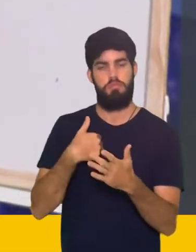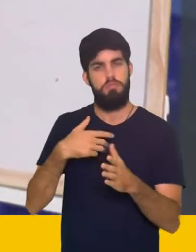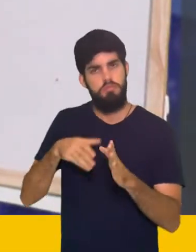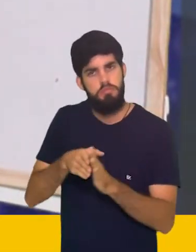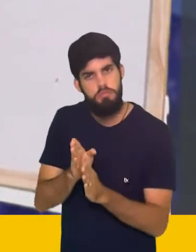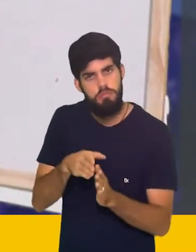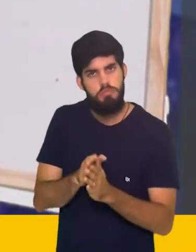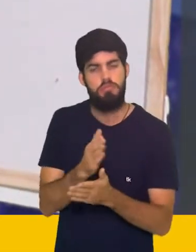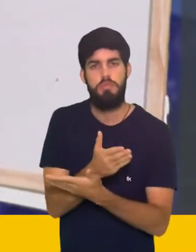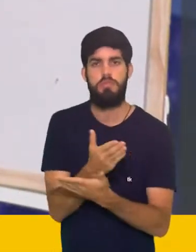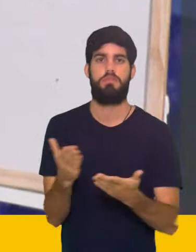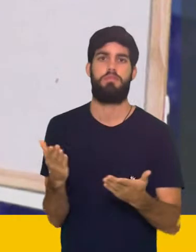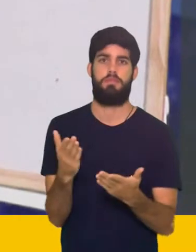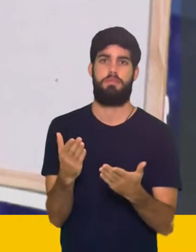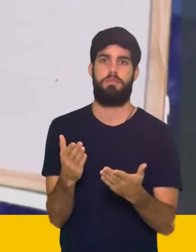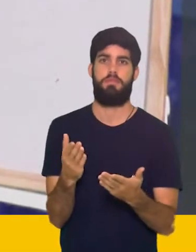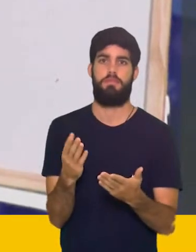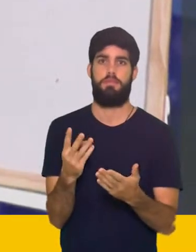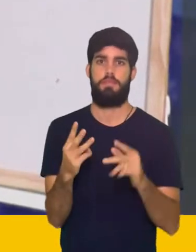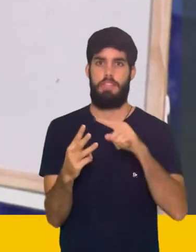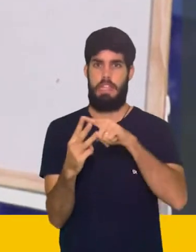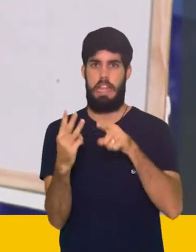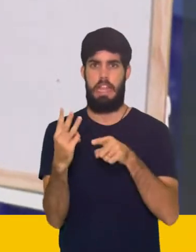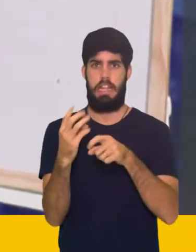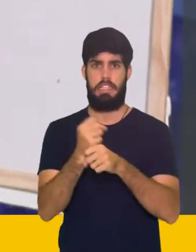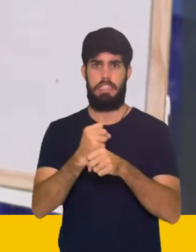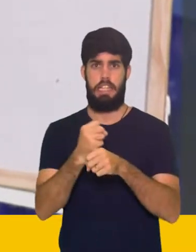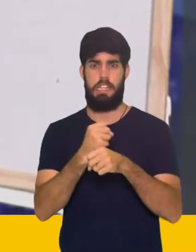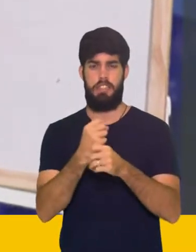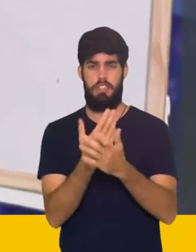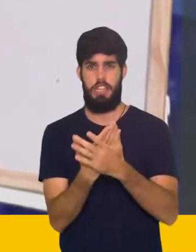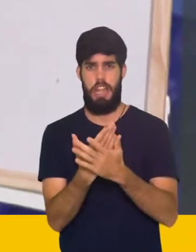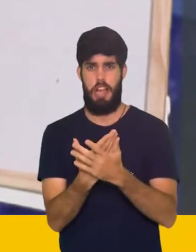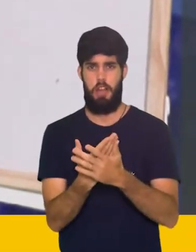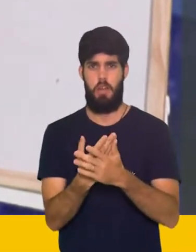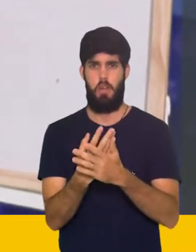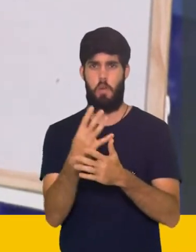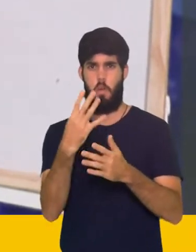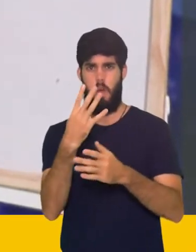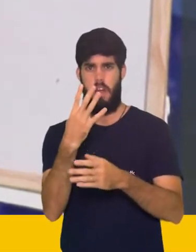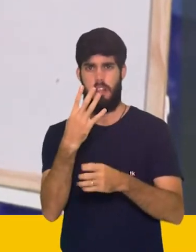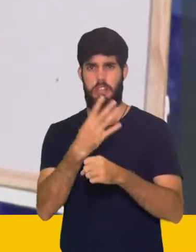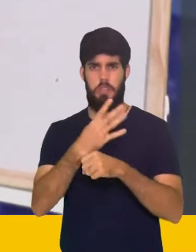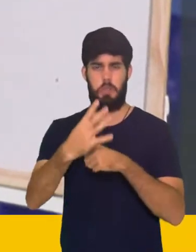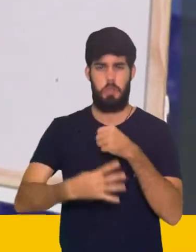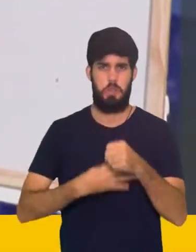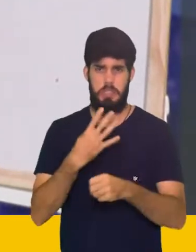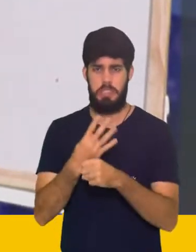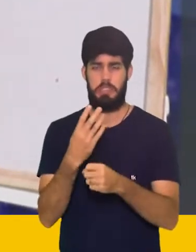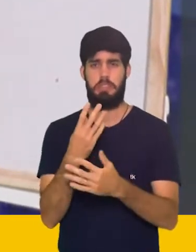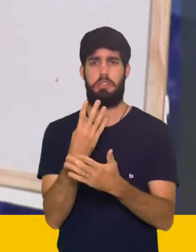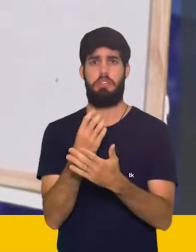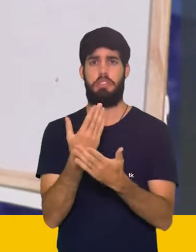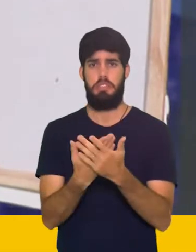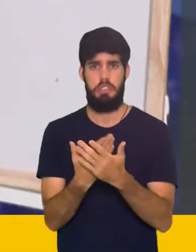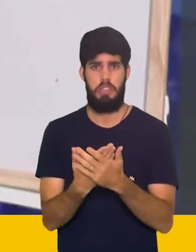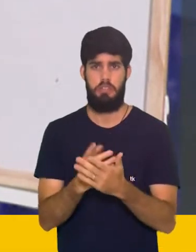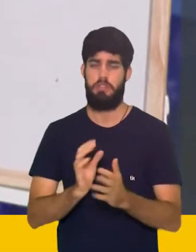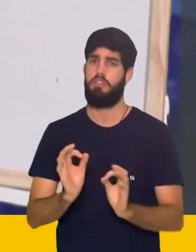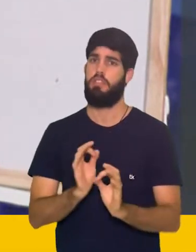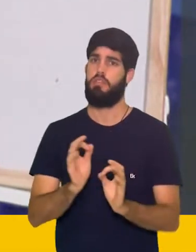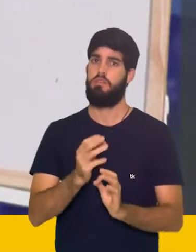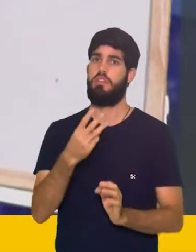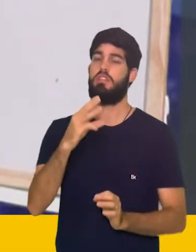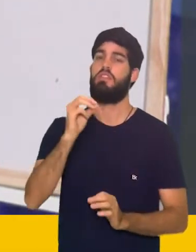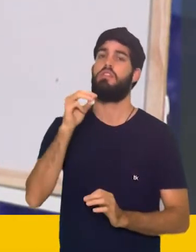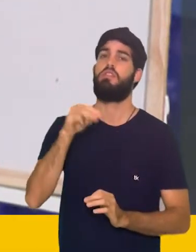momento que não são 3 anos de aula, não são 4 anos. A gente vai ter meia hora, depois mais meia, depois mais meia.